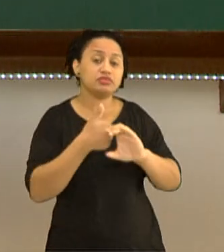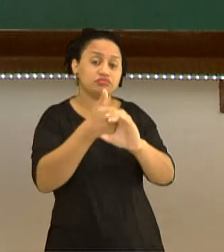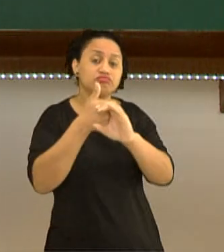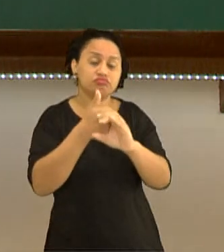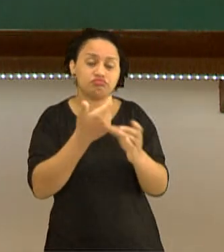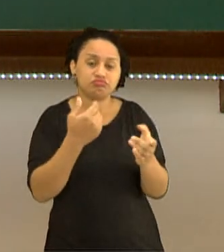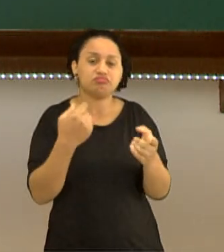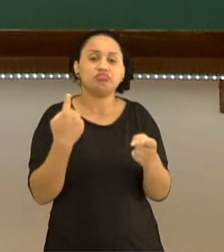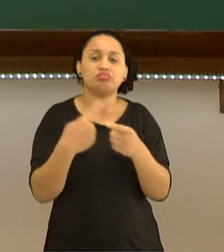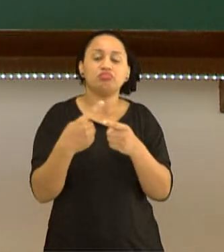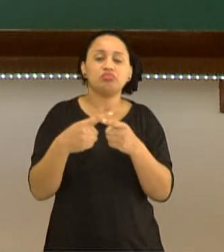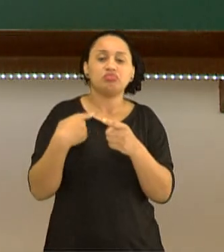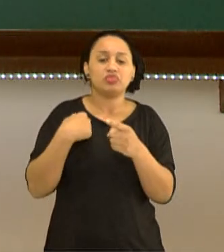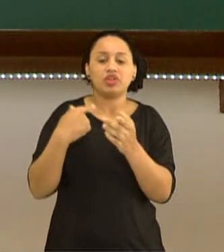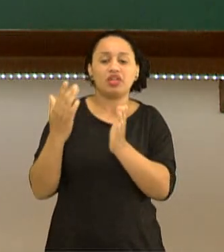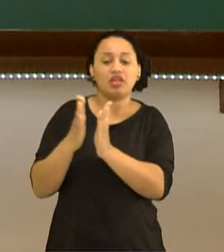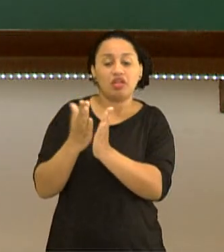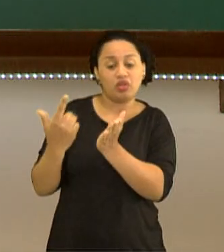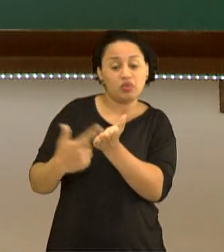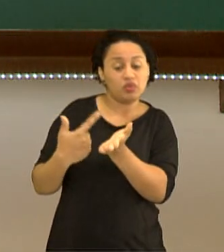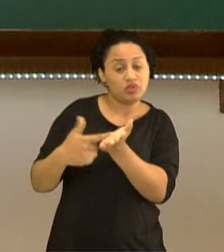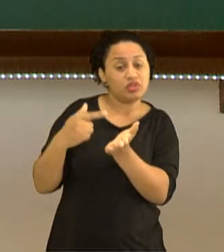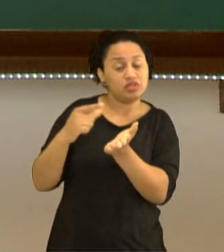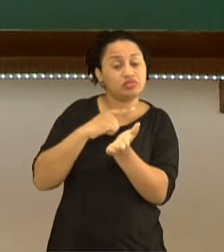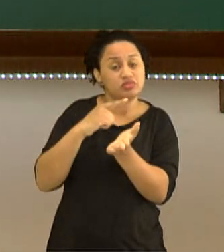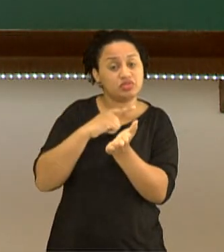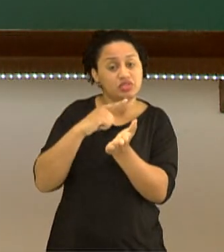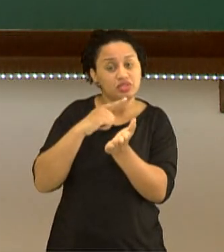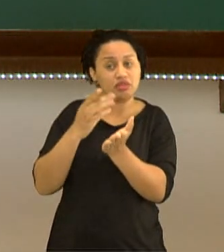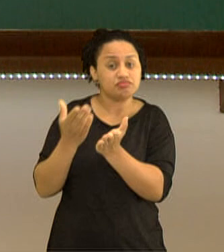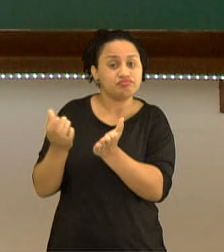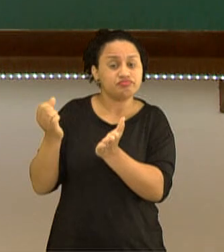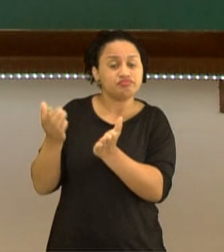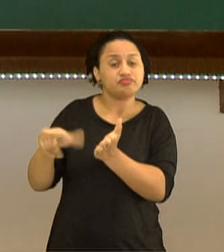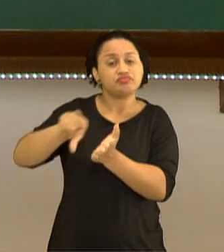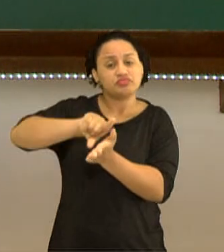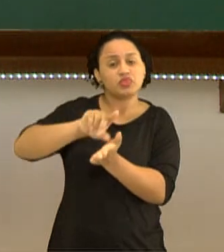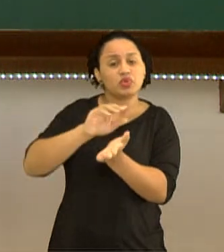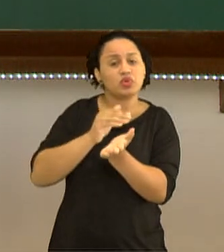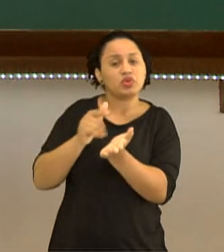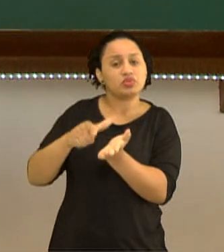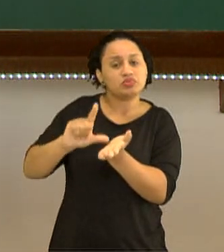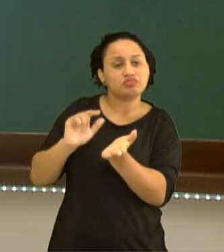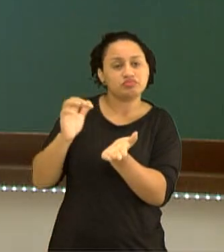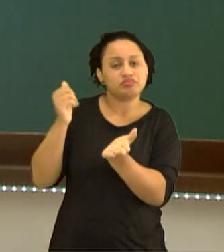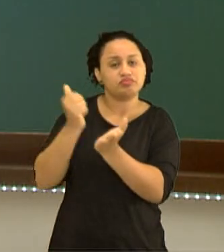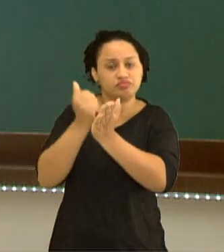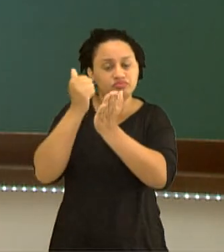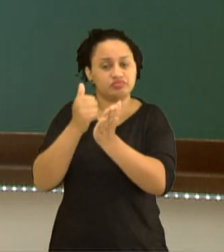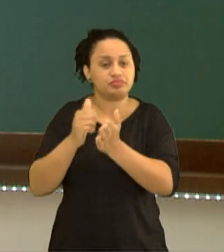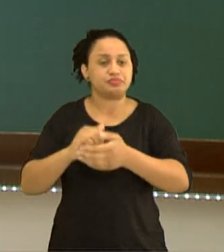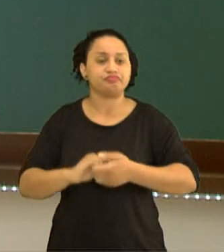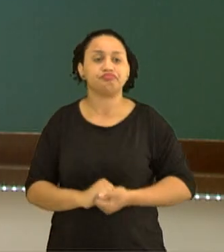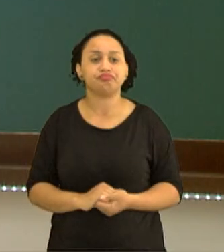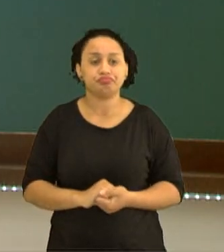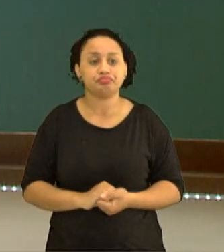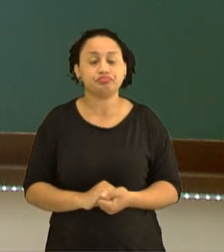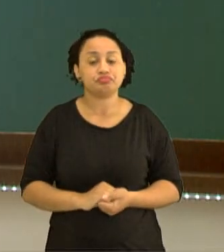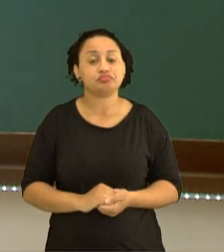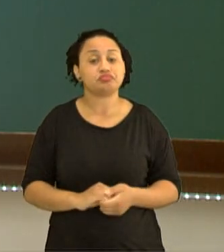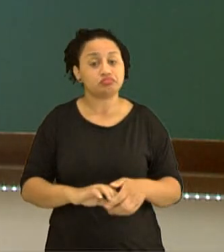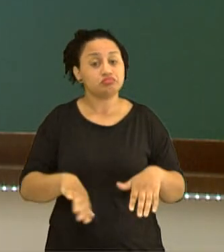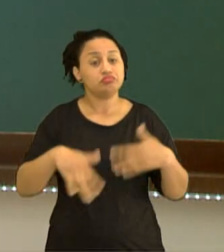de contas, é o mesmo livro que está lá no Antigo Testamento, que é o primeiro livro da Bíblia. Bom,